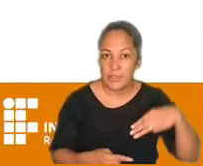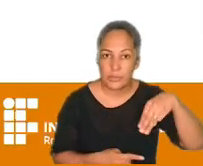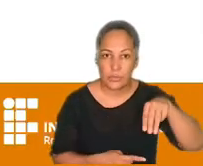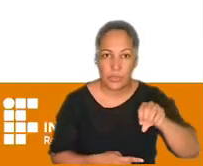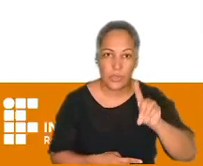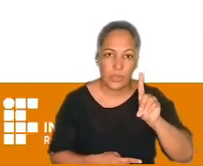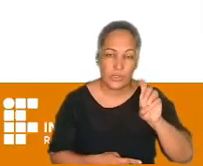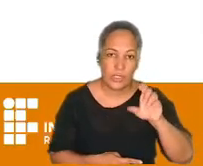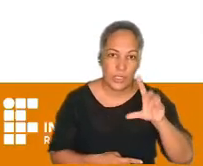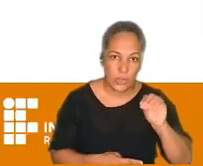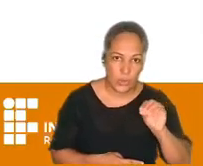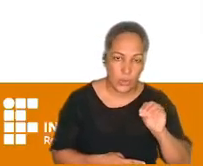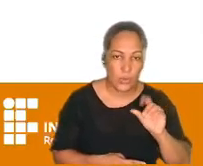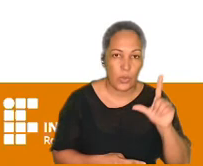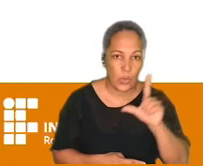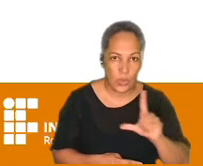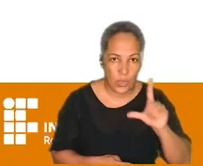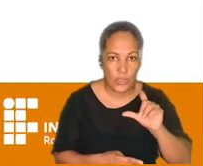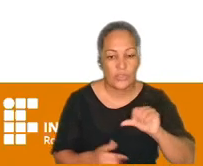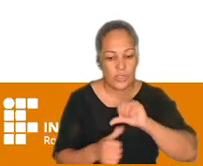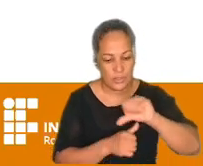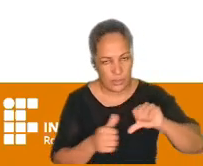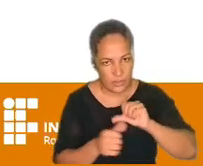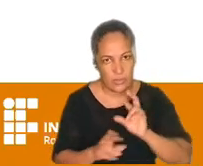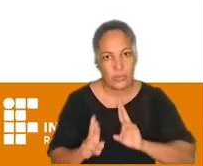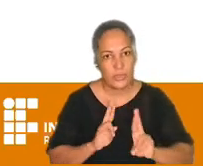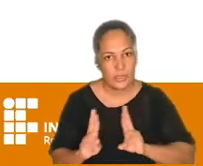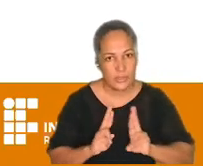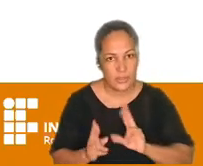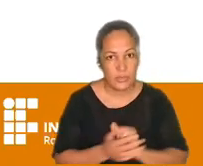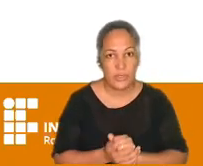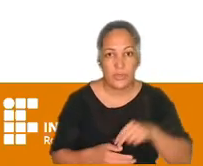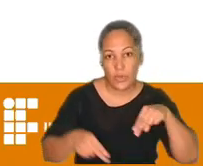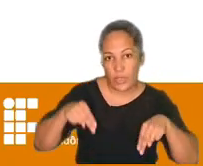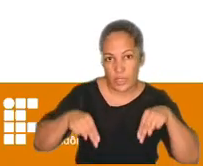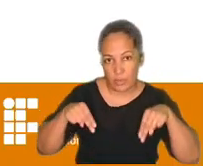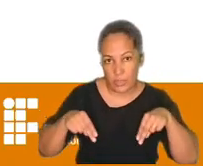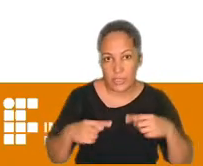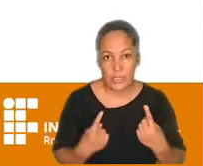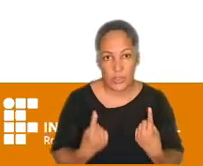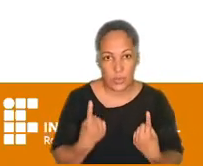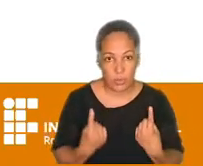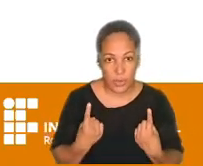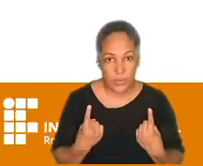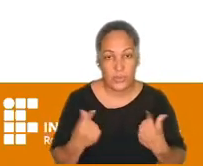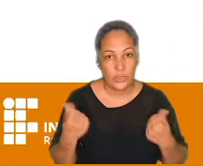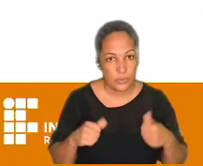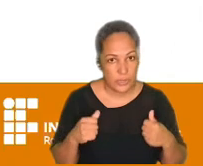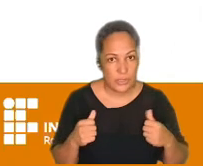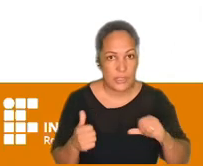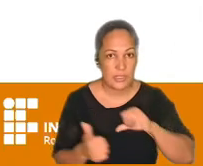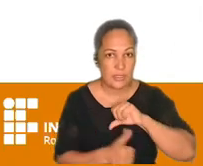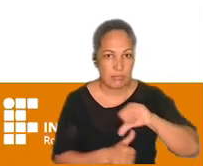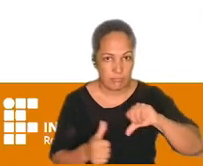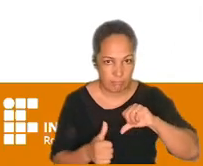modelo lógico e no modelo físico, principalmente, a gente vai transformar esses relacionamentos. Quando for N para N e 1 para 1, a